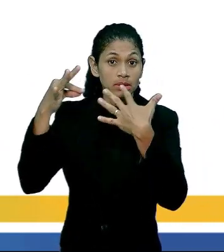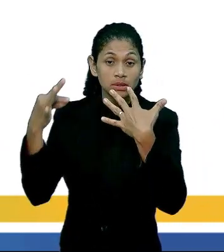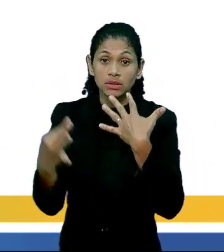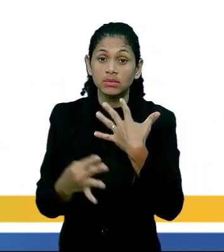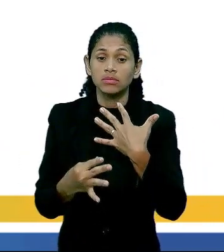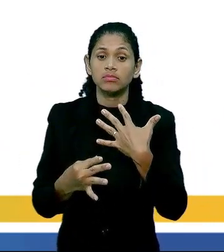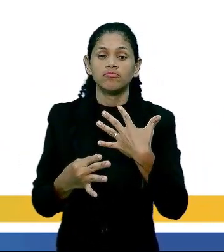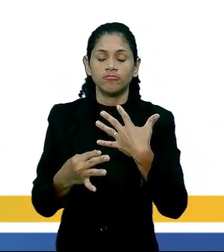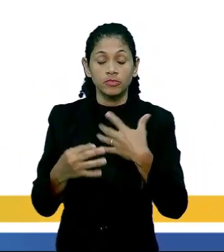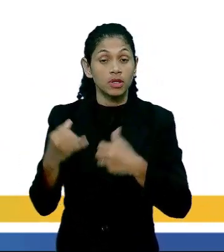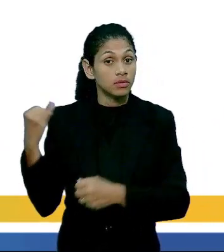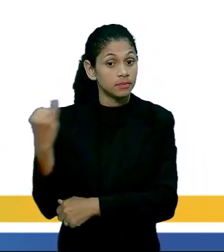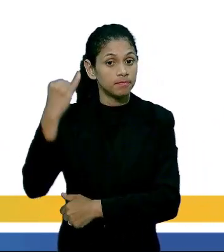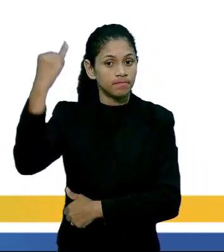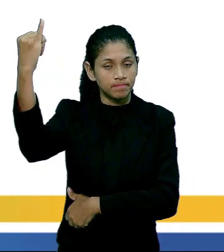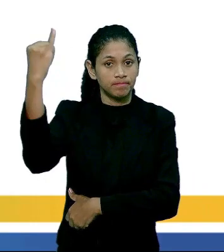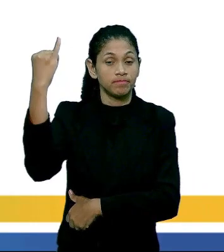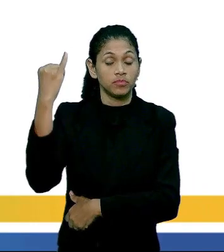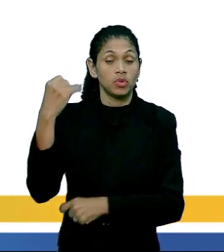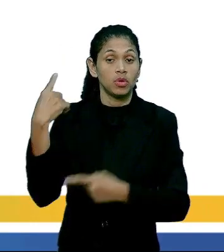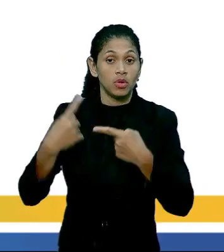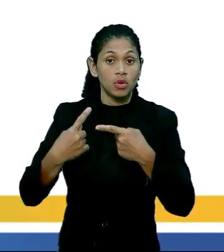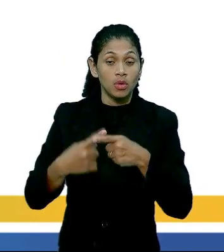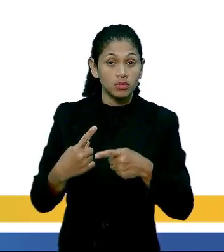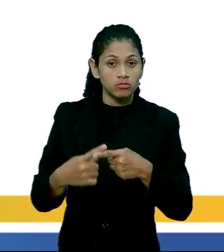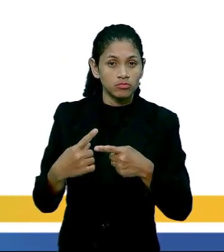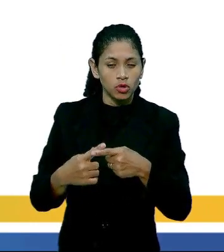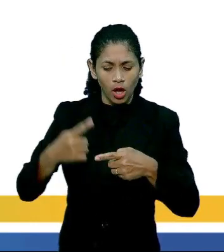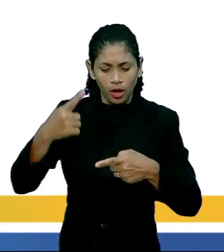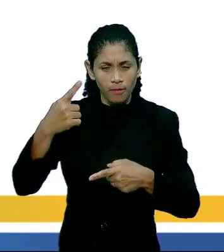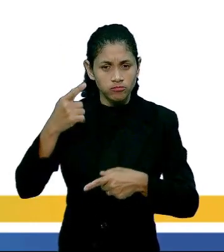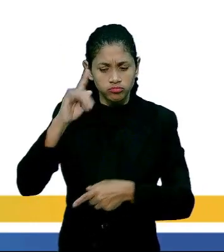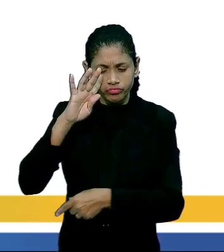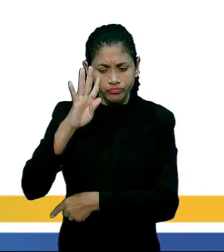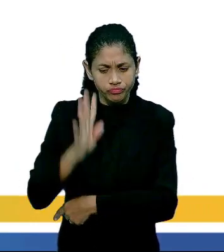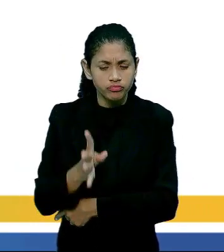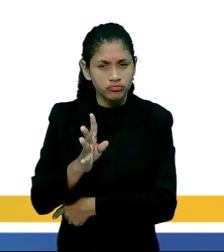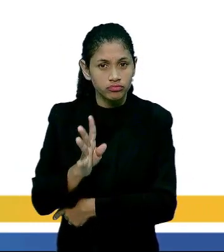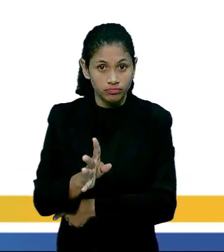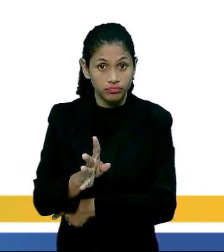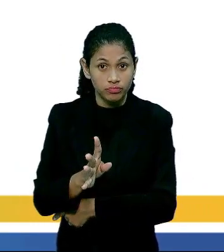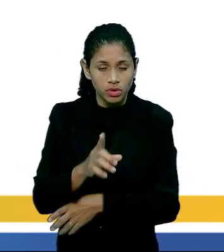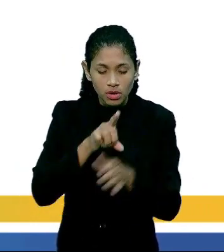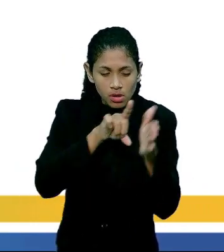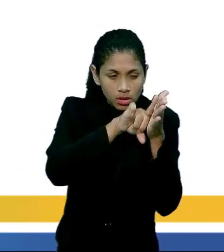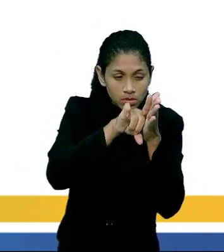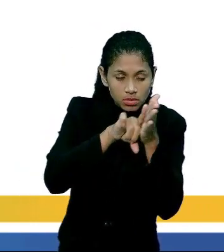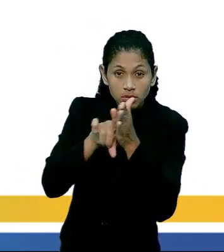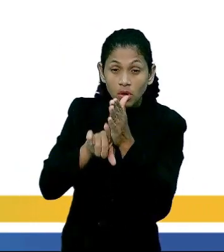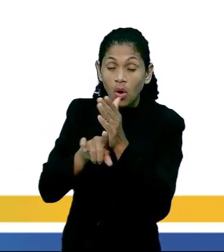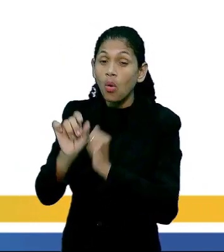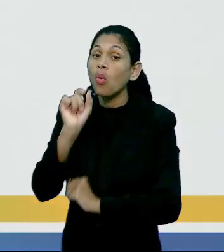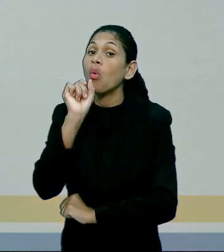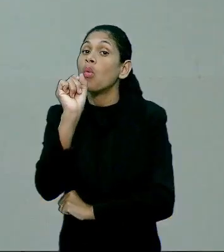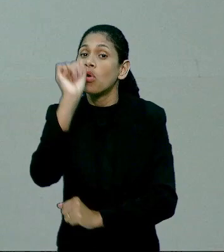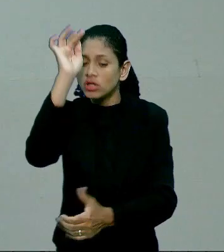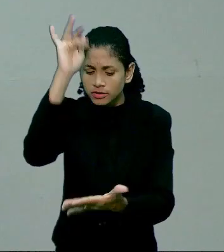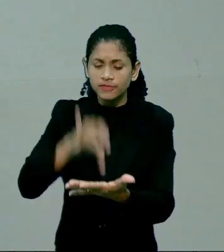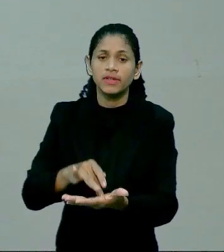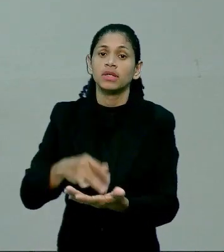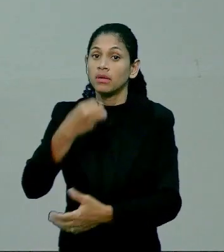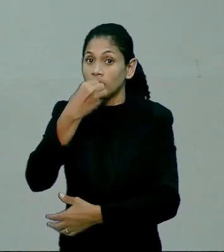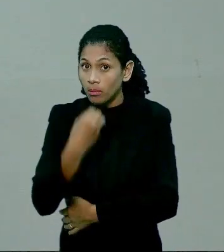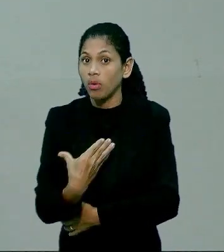mais autônoma, pois assim, de forma crítica, seria viável avaliar o que de fato é benéfico ao